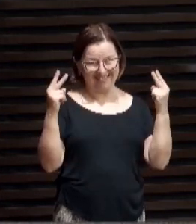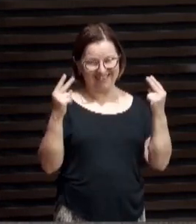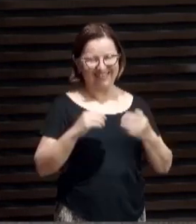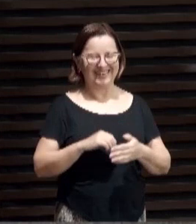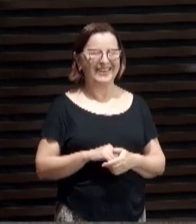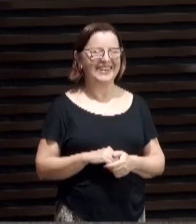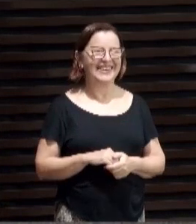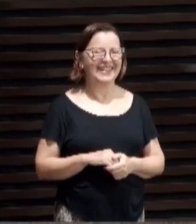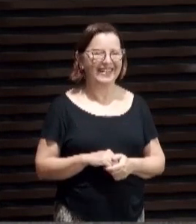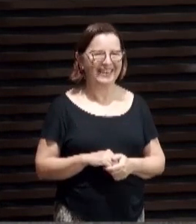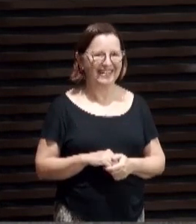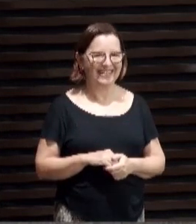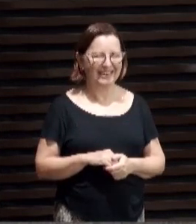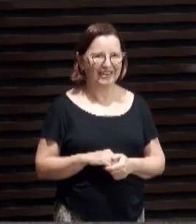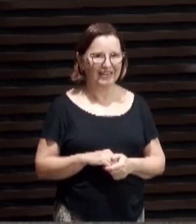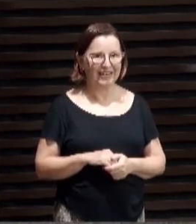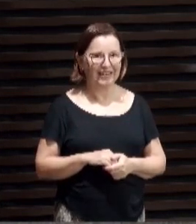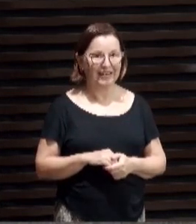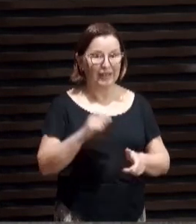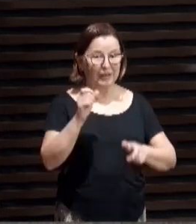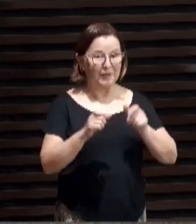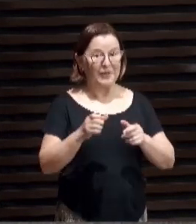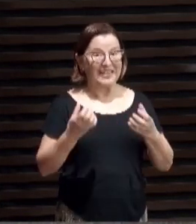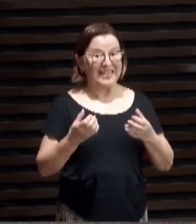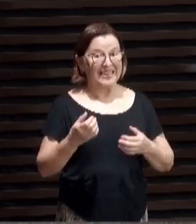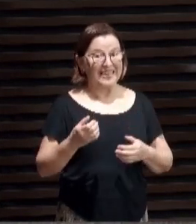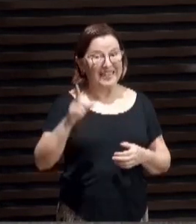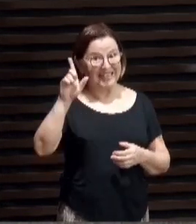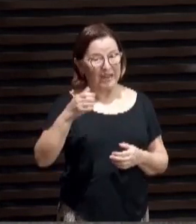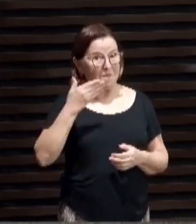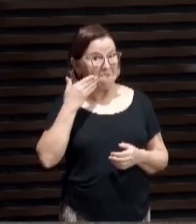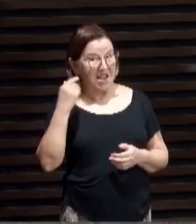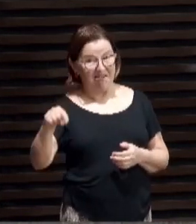Tendência da gente é querer ser melhores até na derrota.